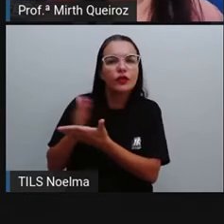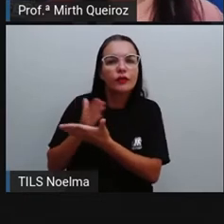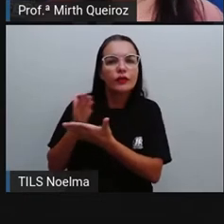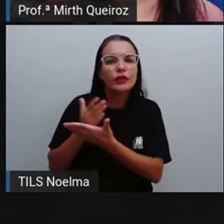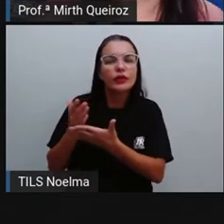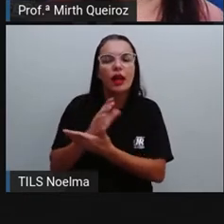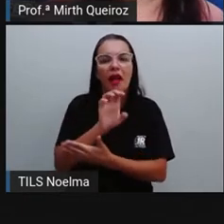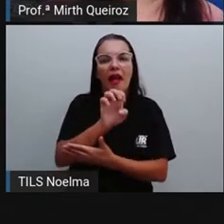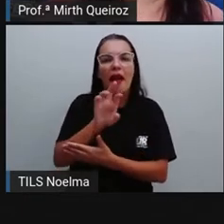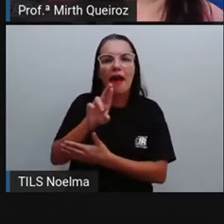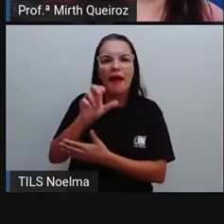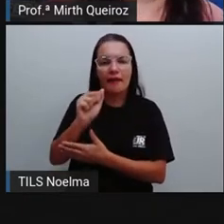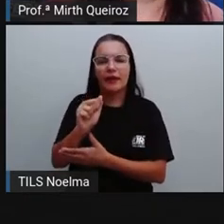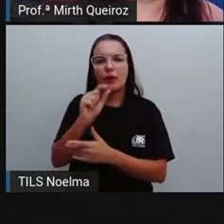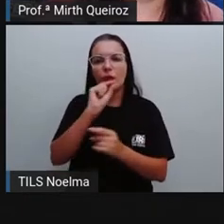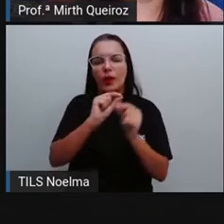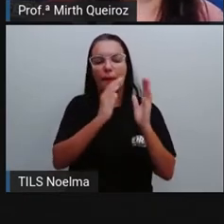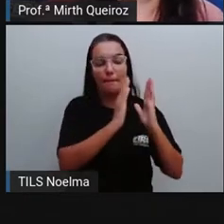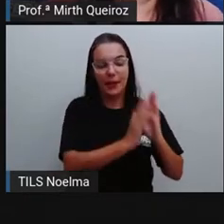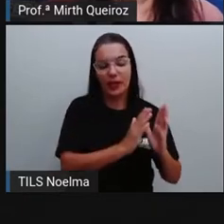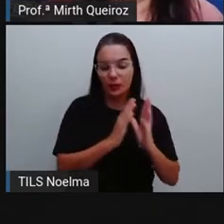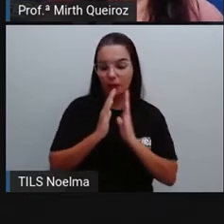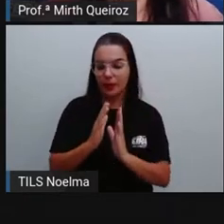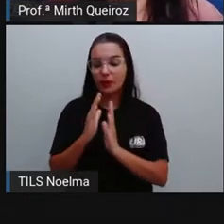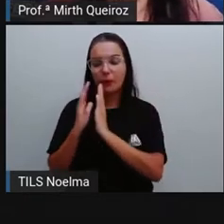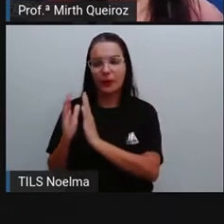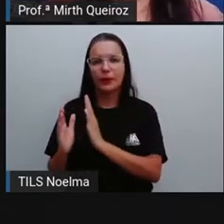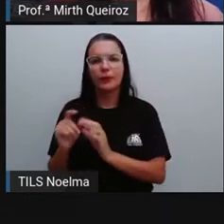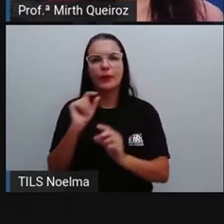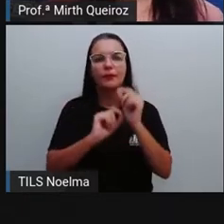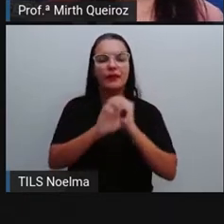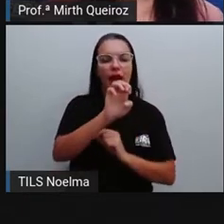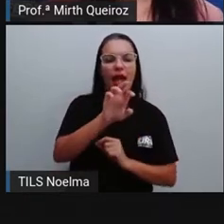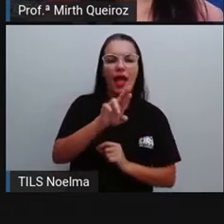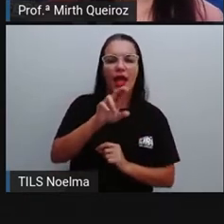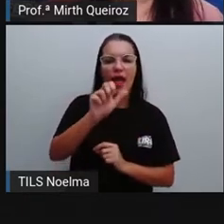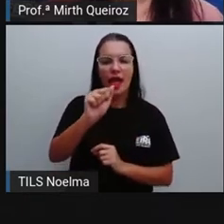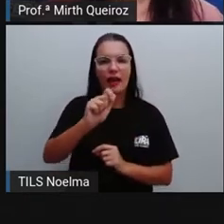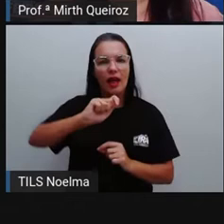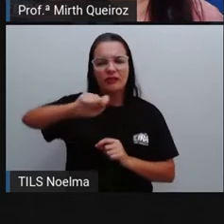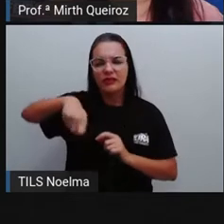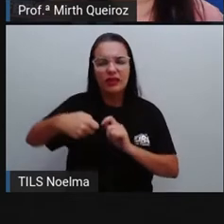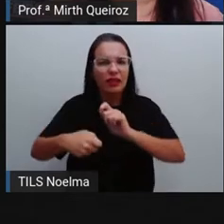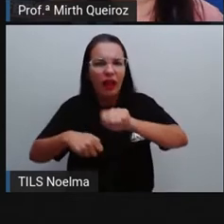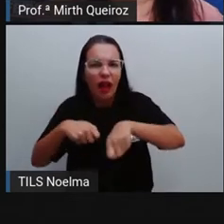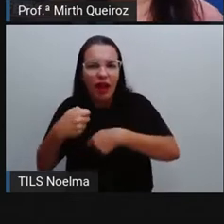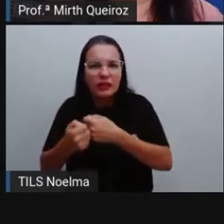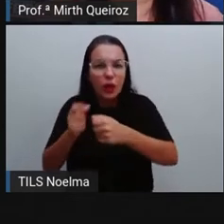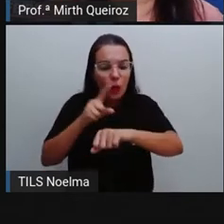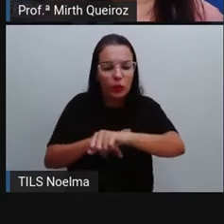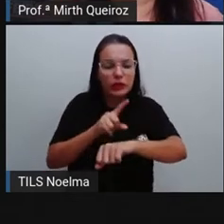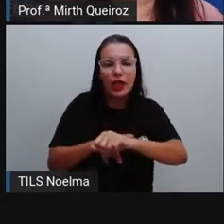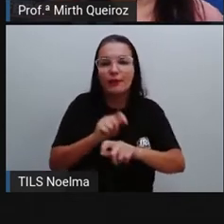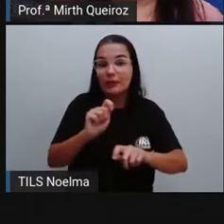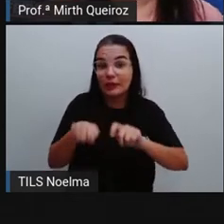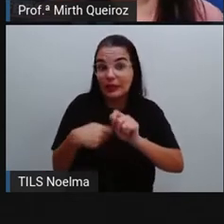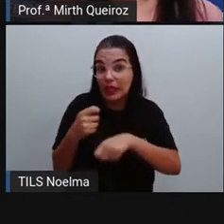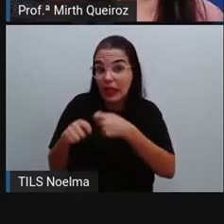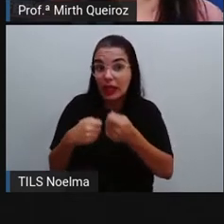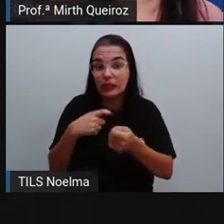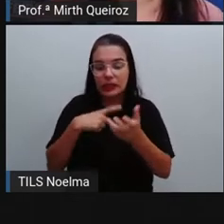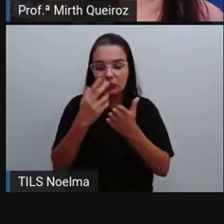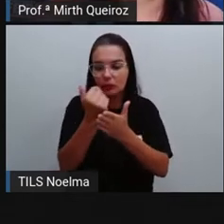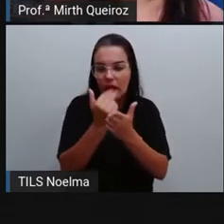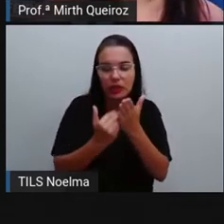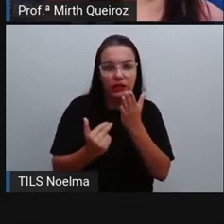eras. Aí nós tivemos a era dos símbolos e dos sinais que era utilizado para poder se comunicar.